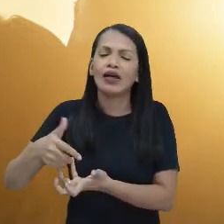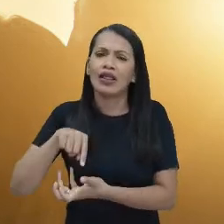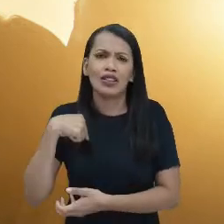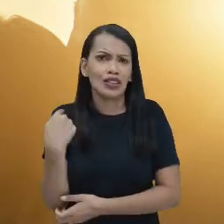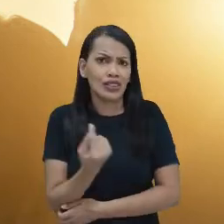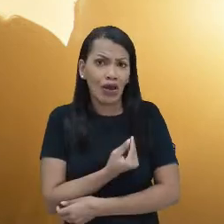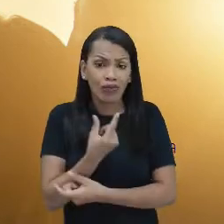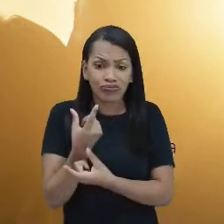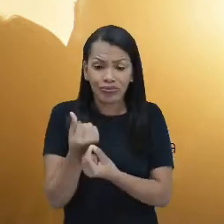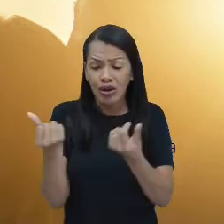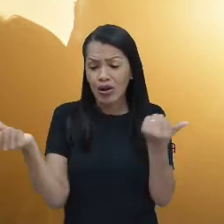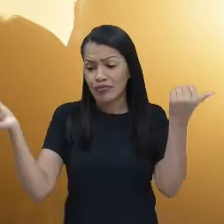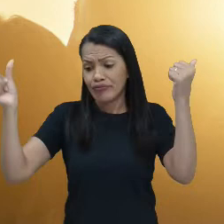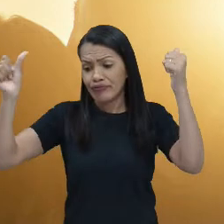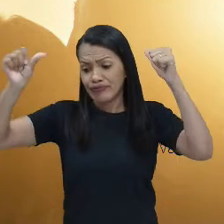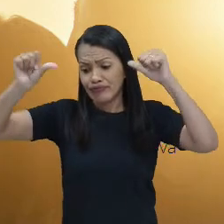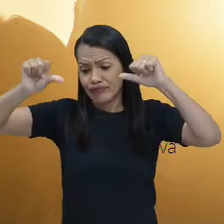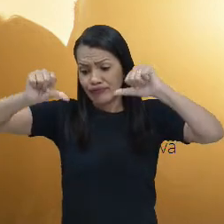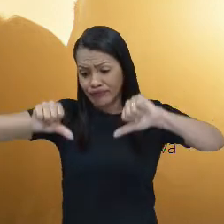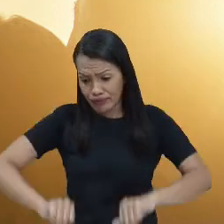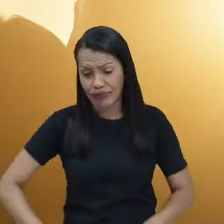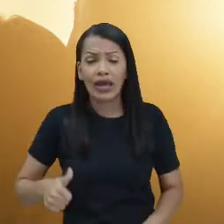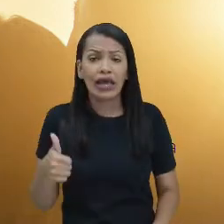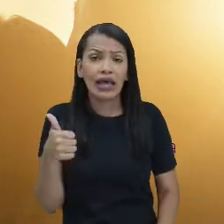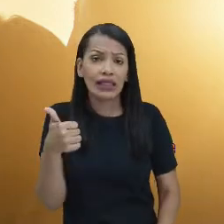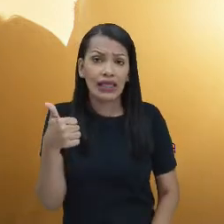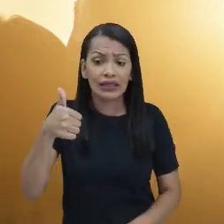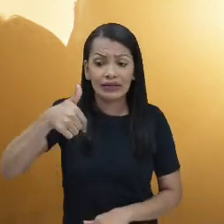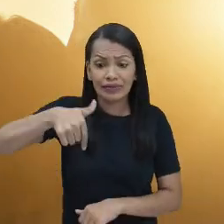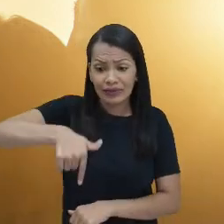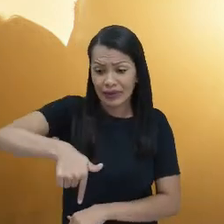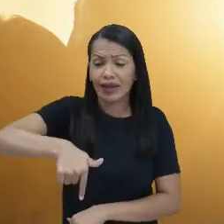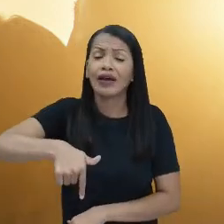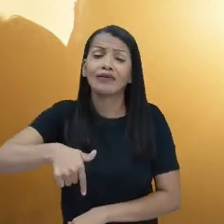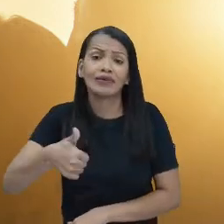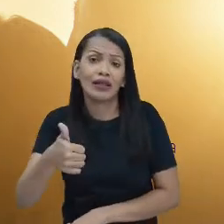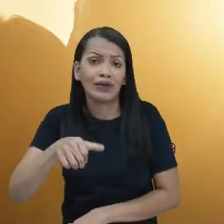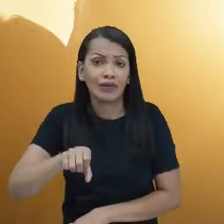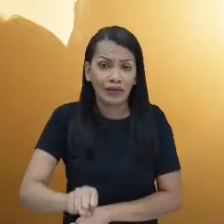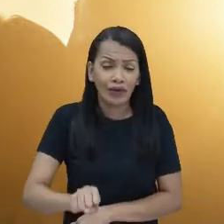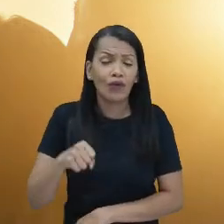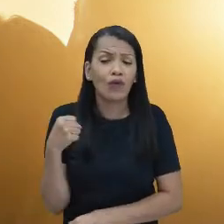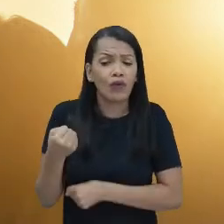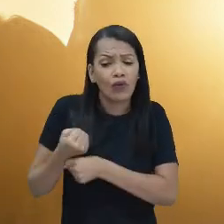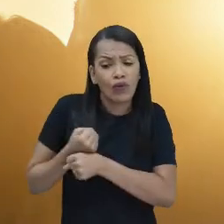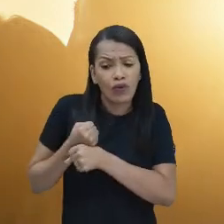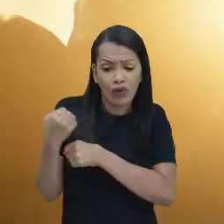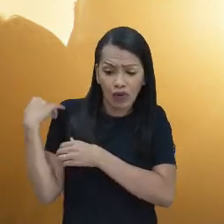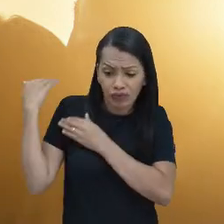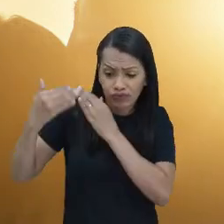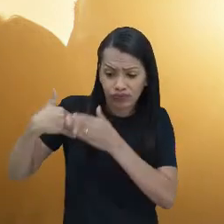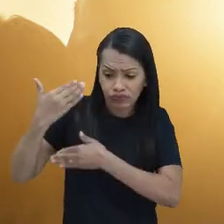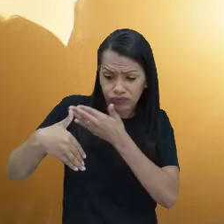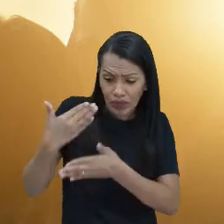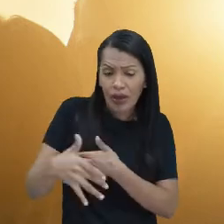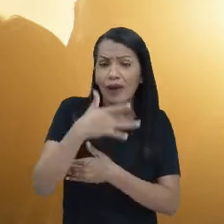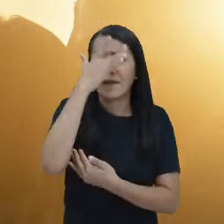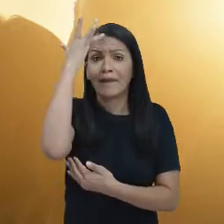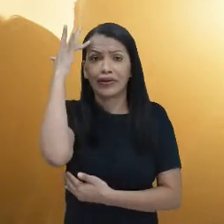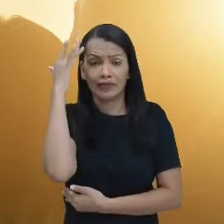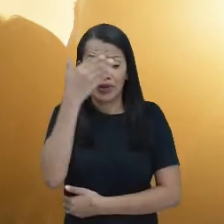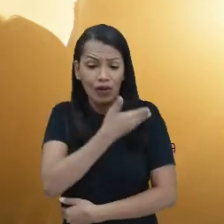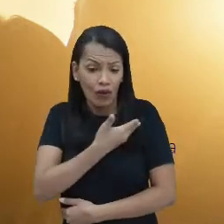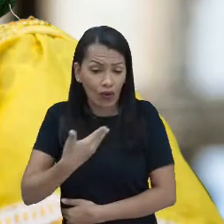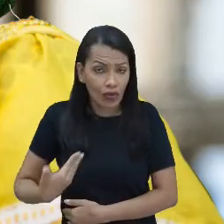que estamos entre o 17º e o 18º economia mundial. Veja, ao longo dos anos, o quanto que as pessoas que deveriam estar